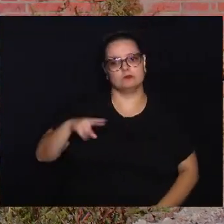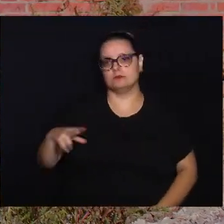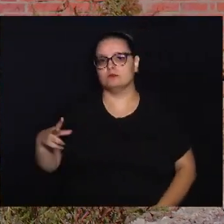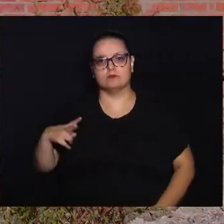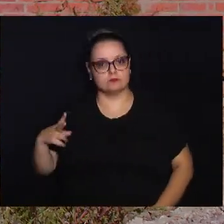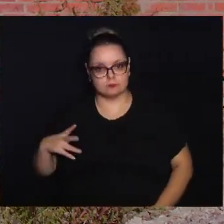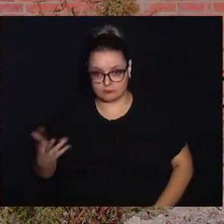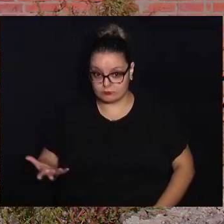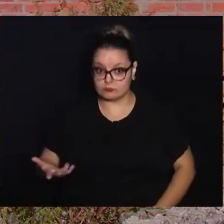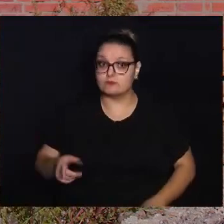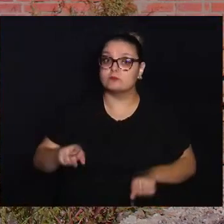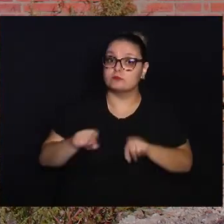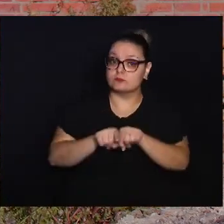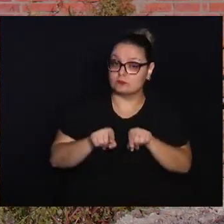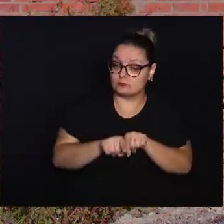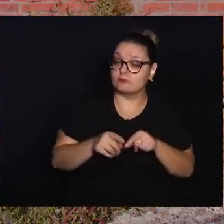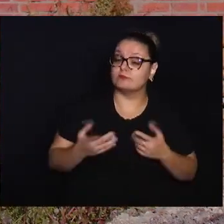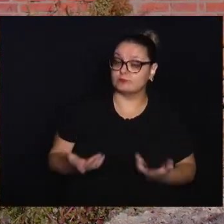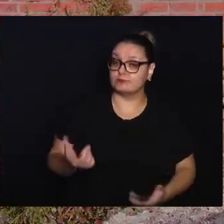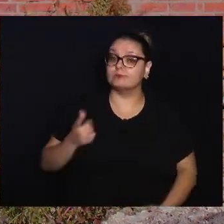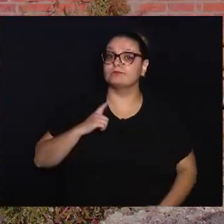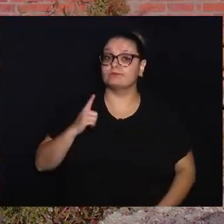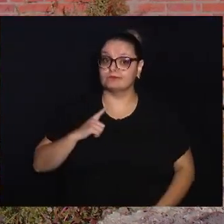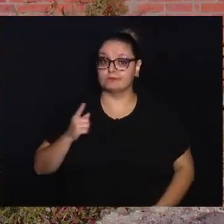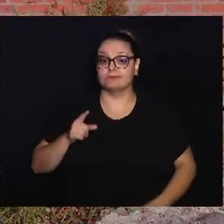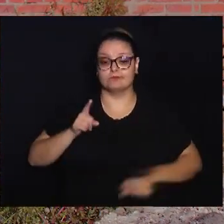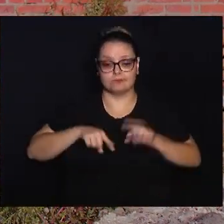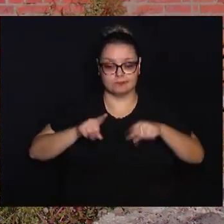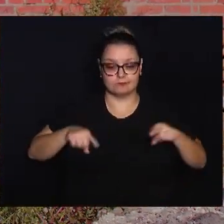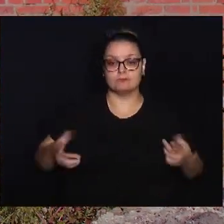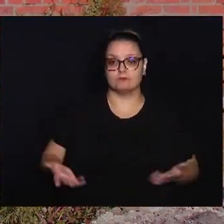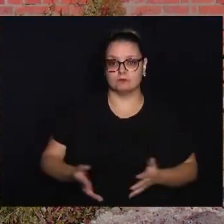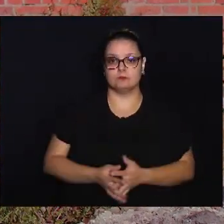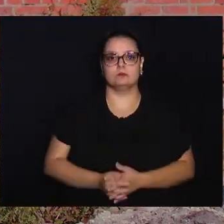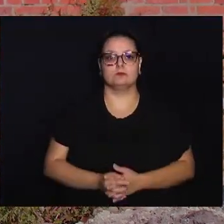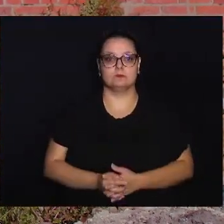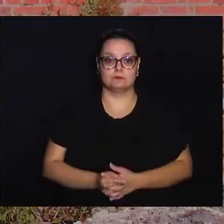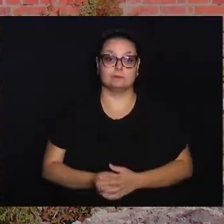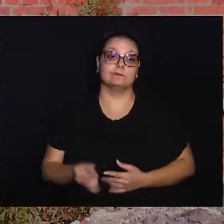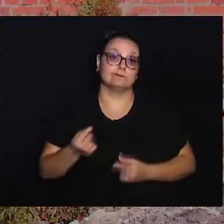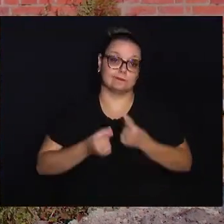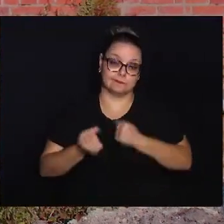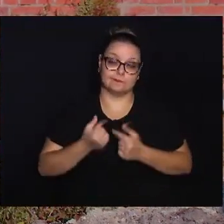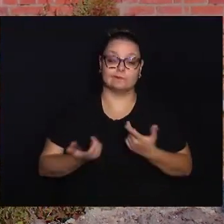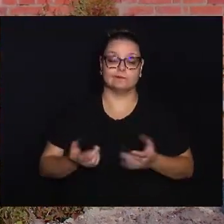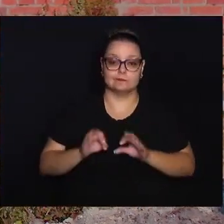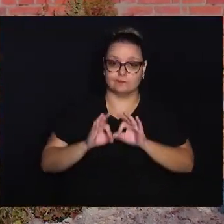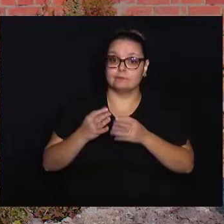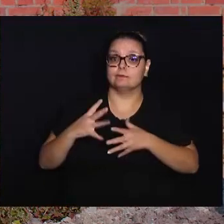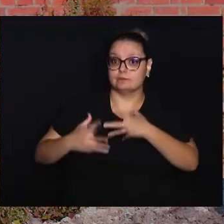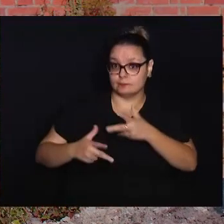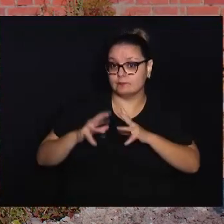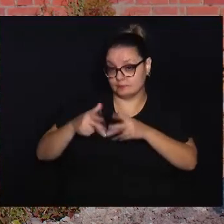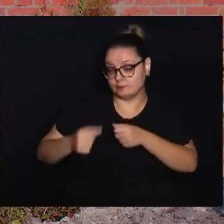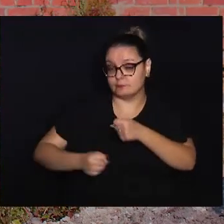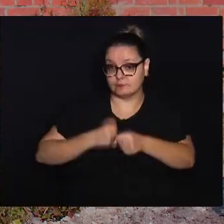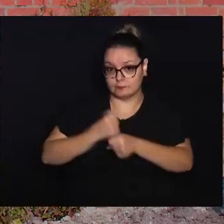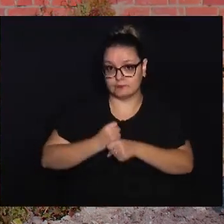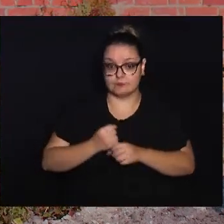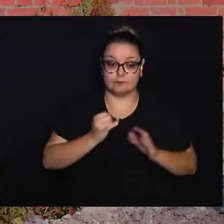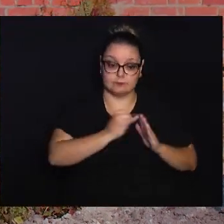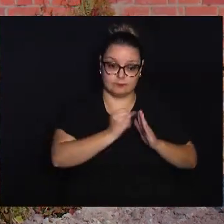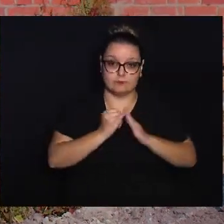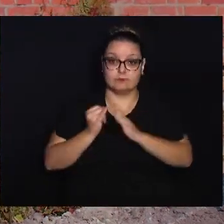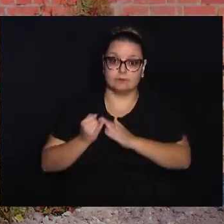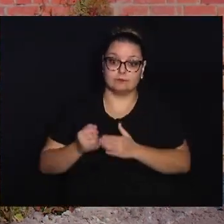sair por motivos pessoais. E também você vai ter uma variação e vai mexer no seu orçamento familiar todo ano, porque